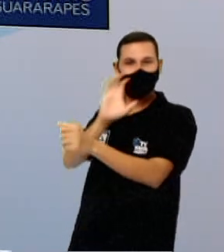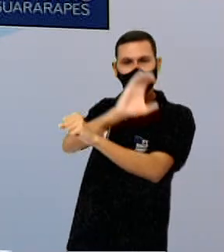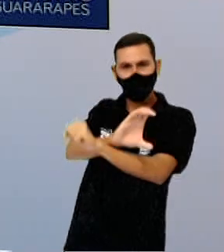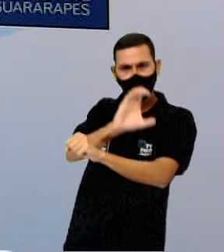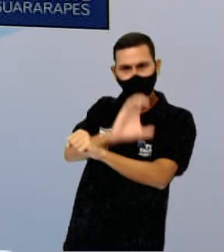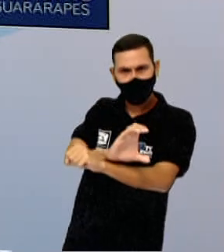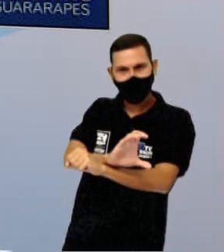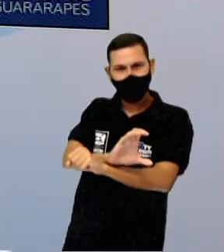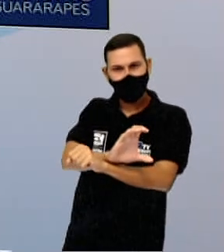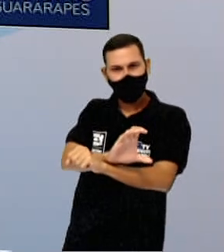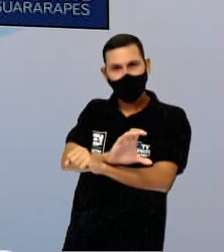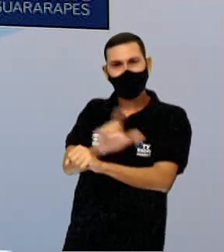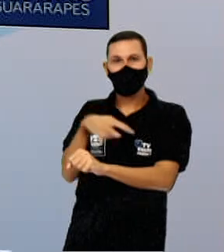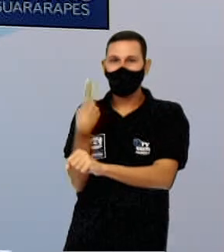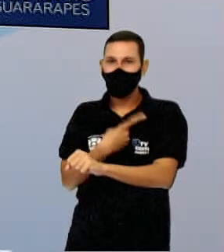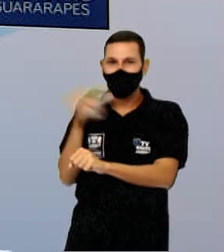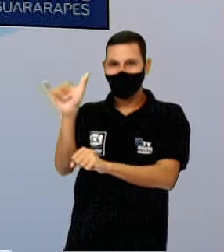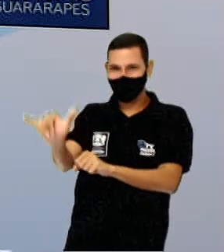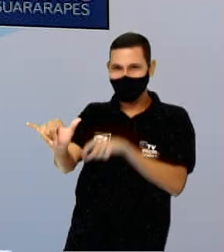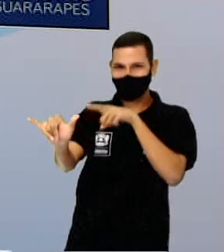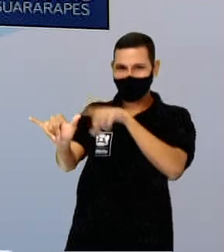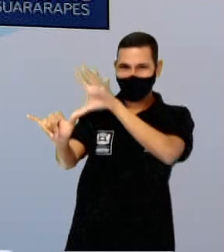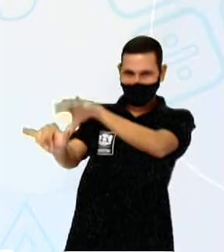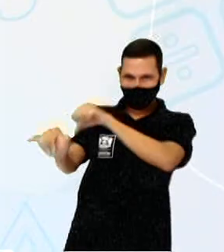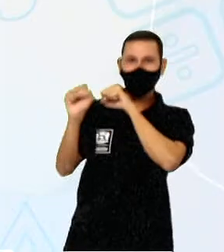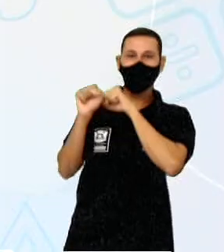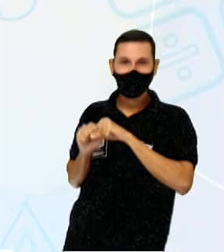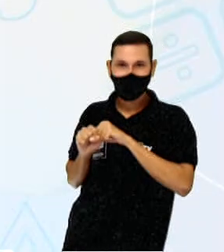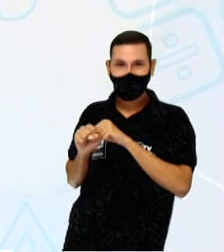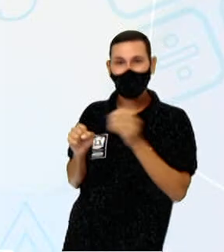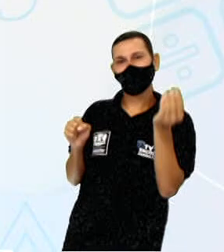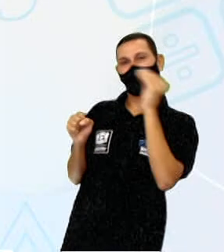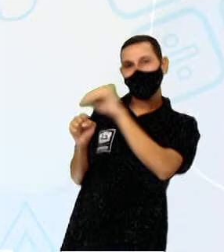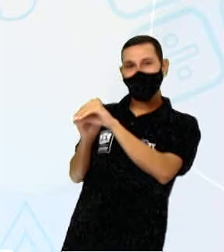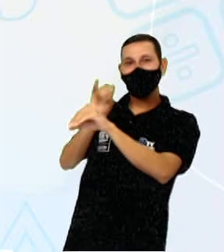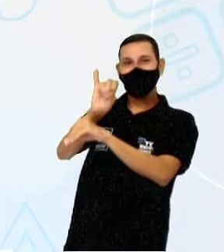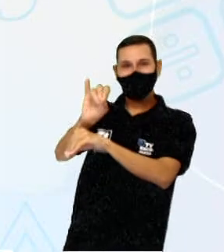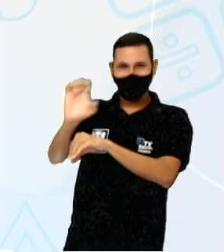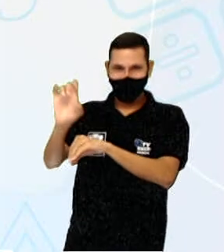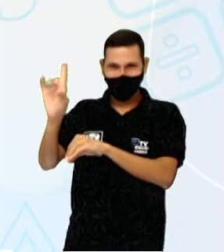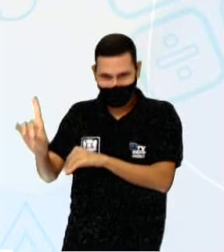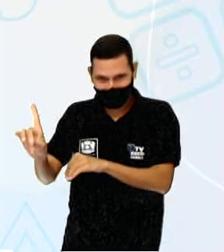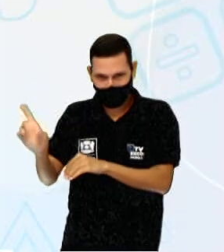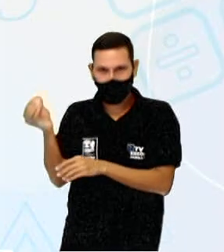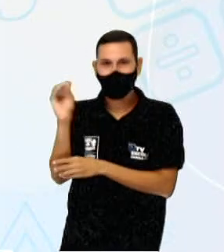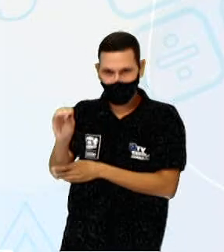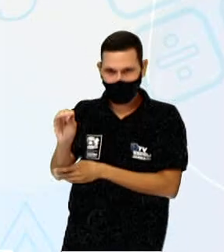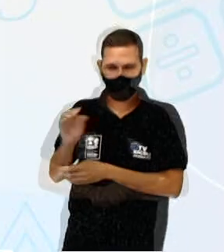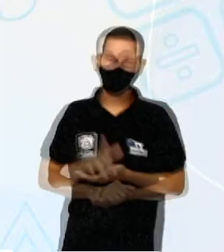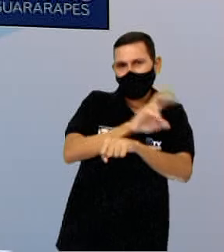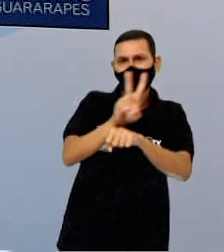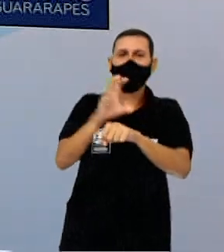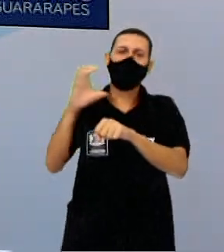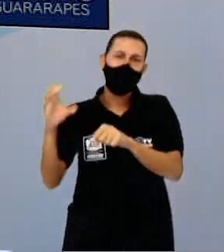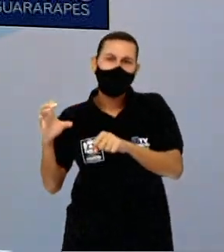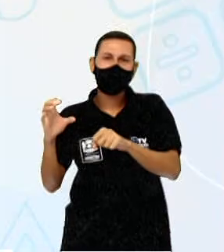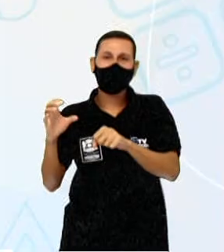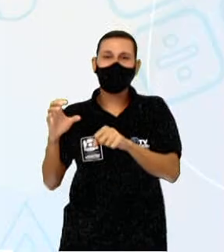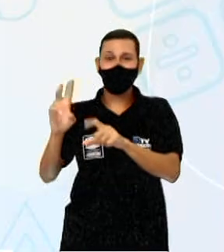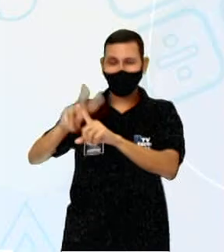vendo? He, espaço, like a baby yesterday. Vai ser cry ou vai ser